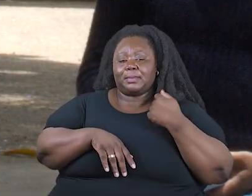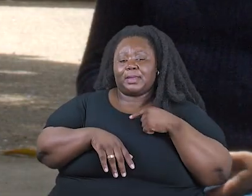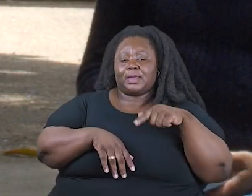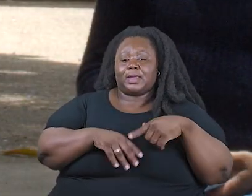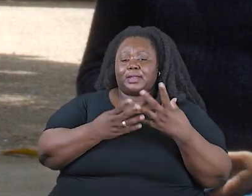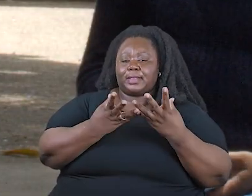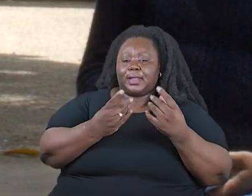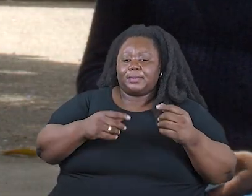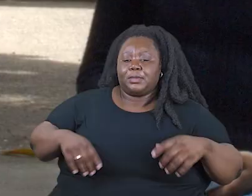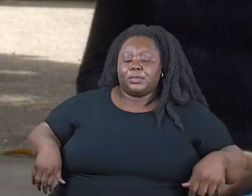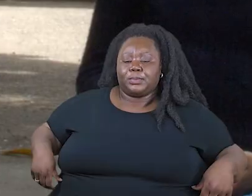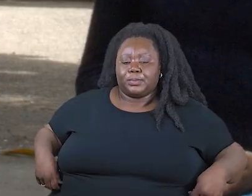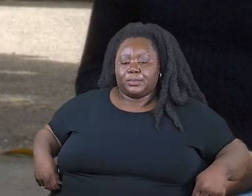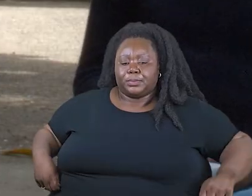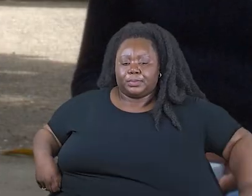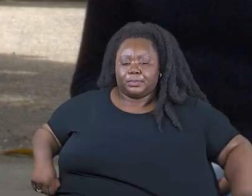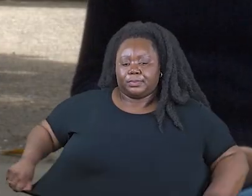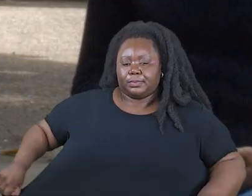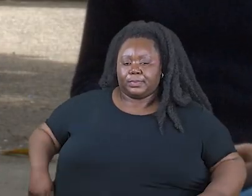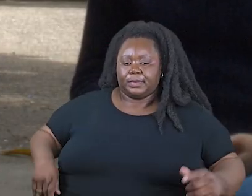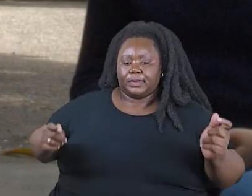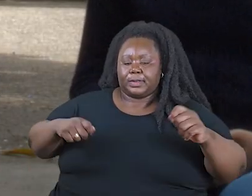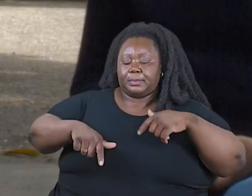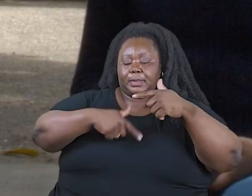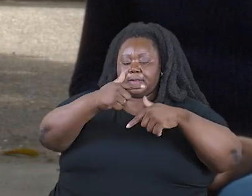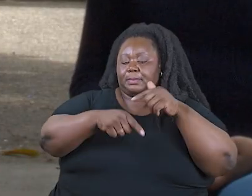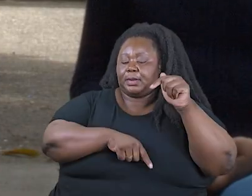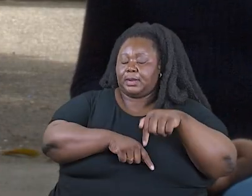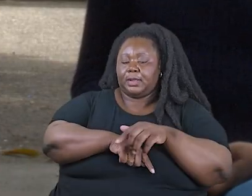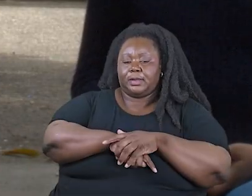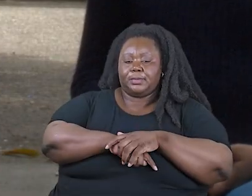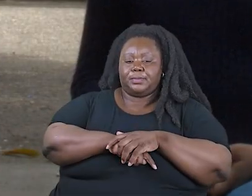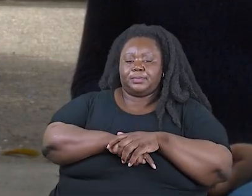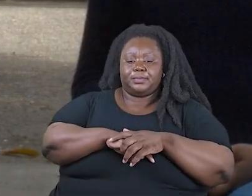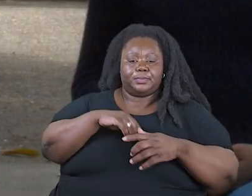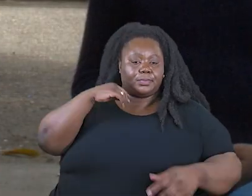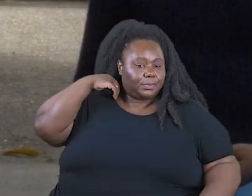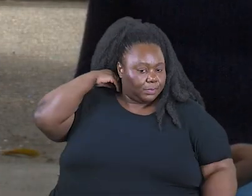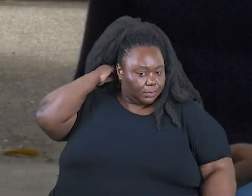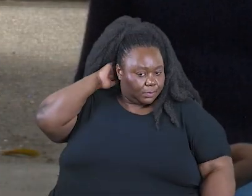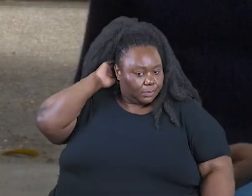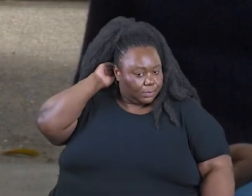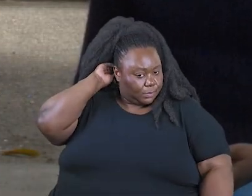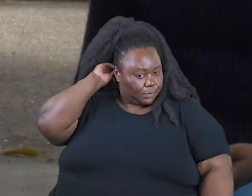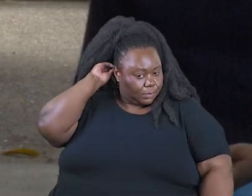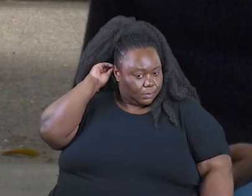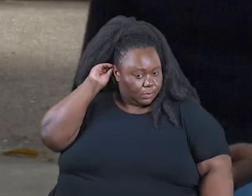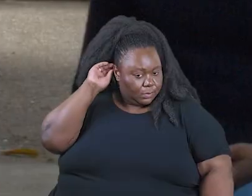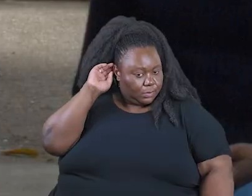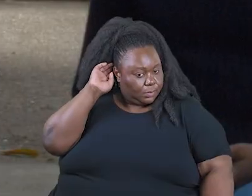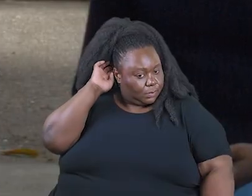em livro infantil que a gente tem, é possível trabalhar aqui mesmo, né?